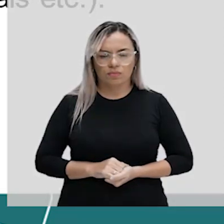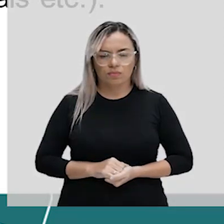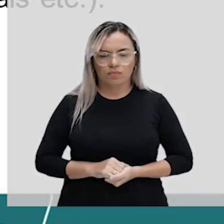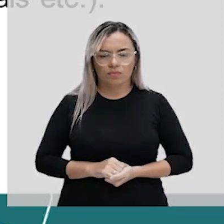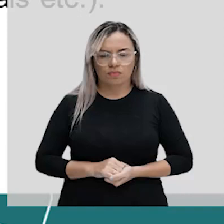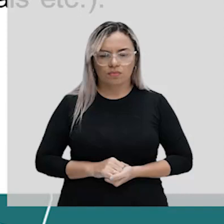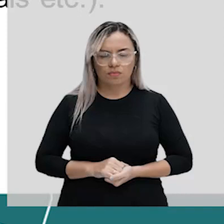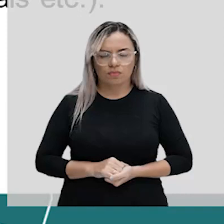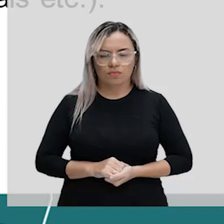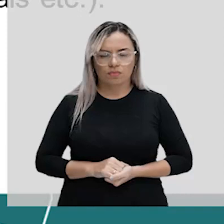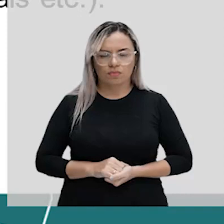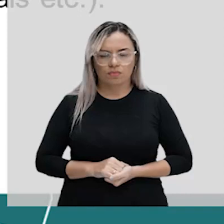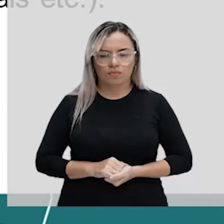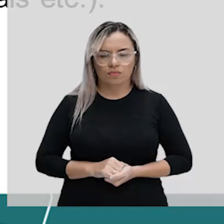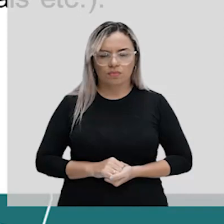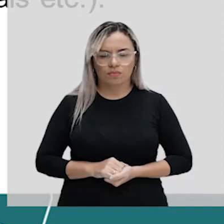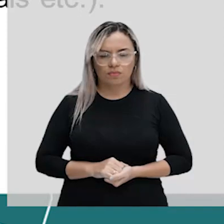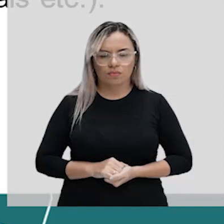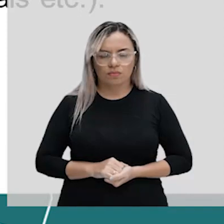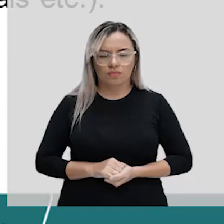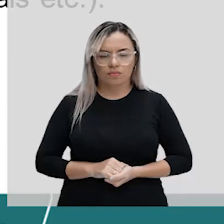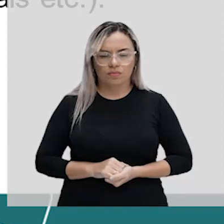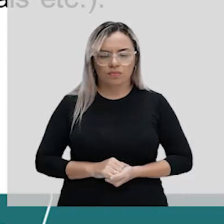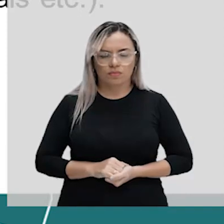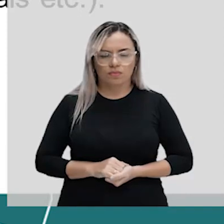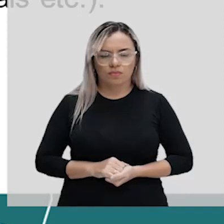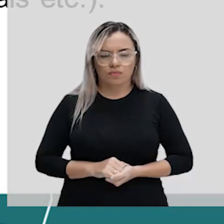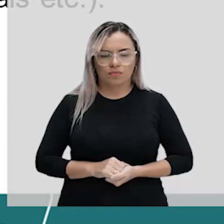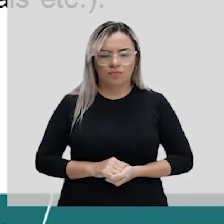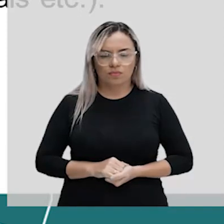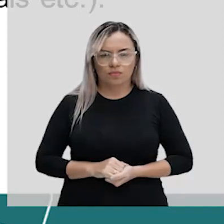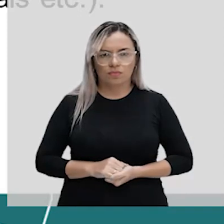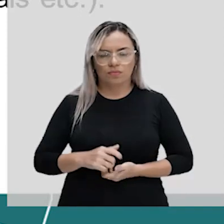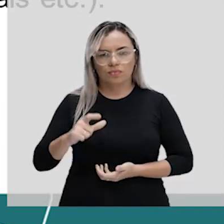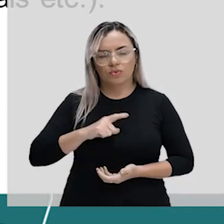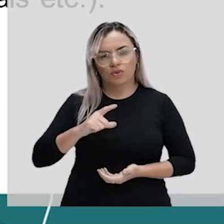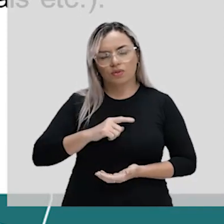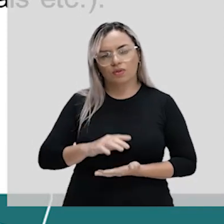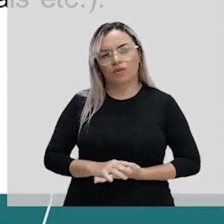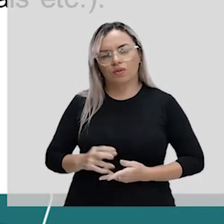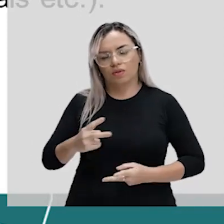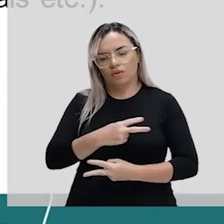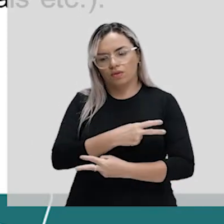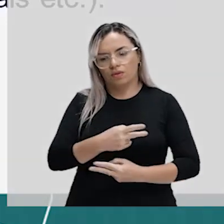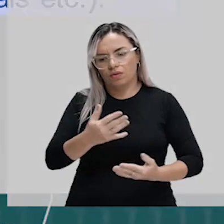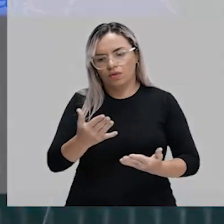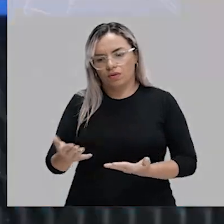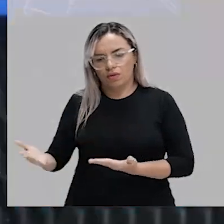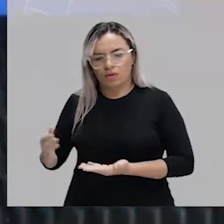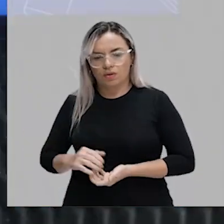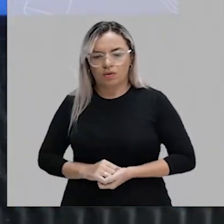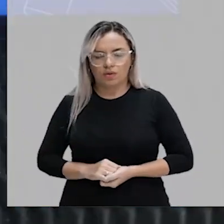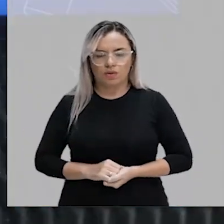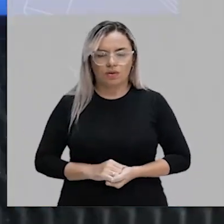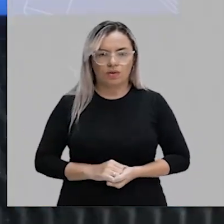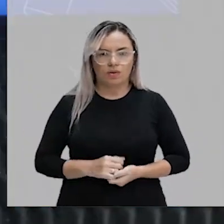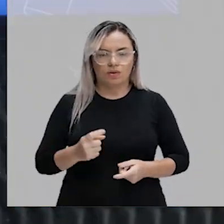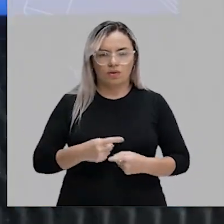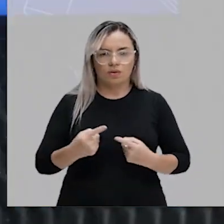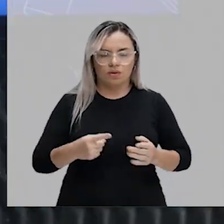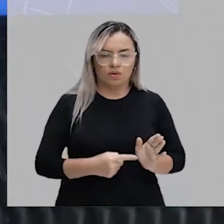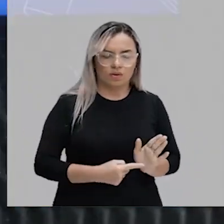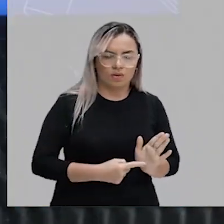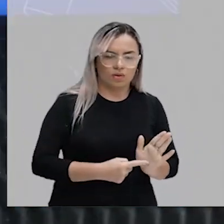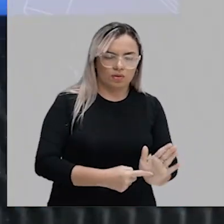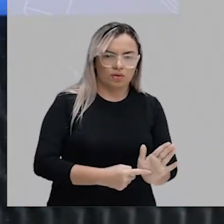algo, cada e demás. Existem outros, tá? Por isso tem um etc ali. Porém, eu peguei